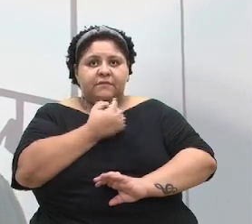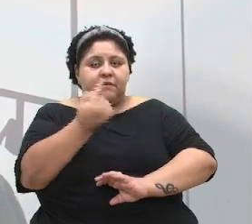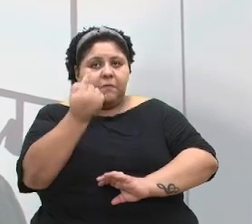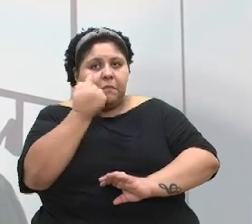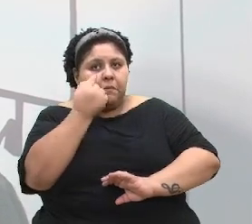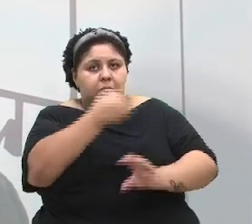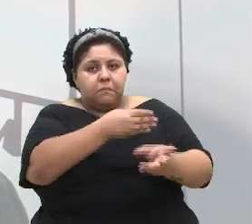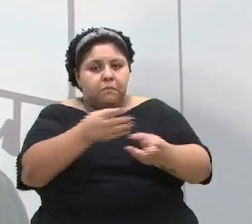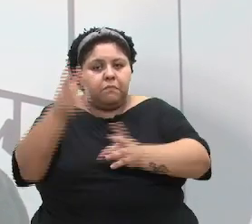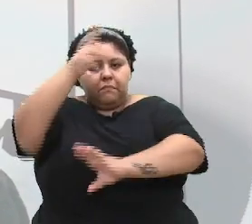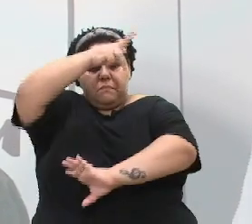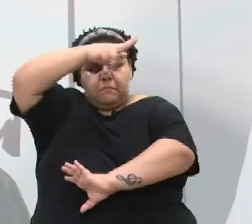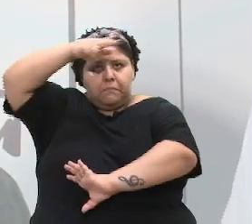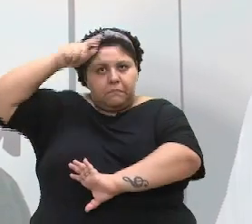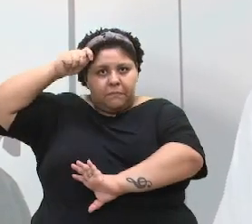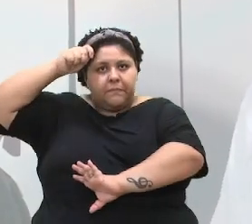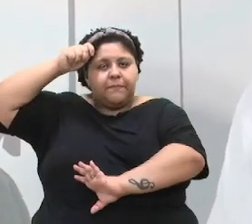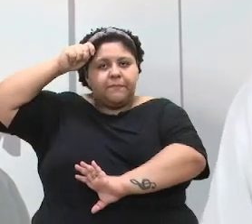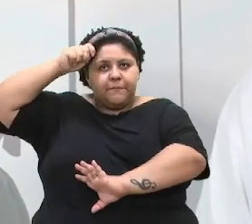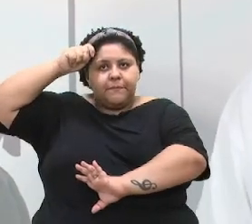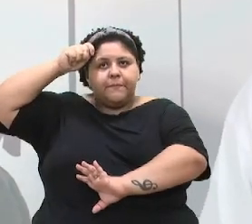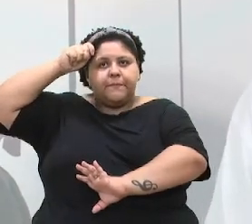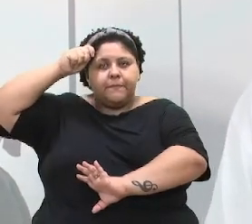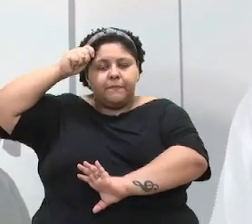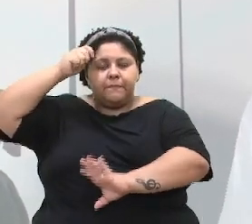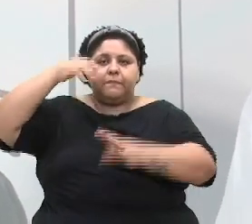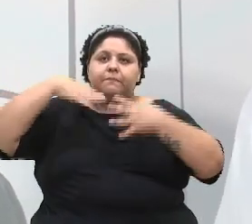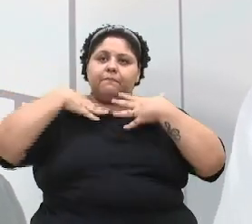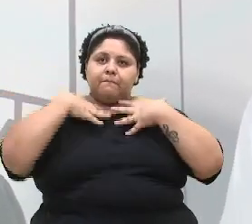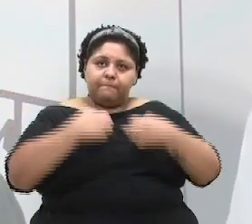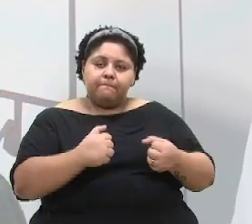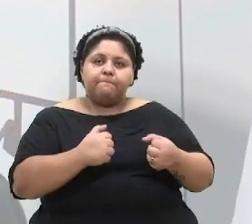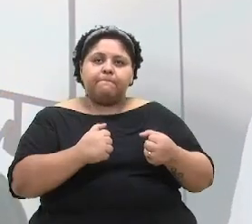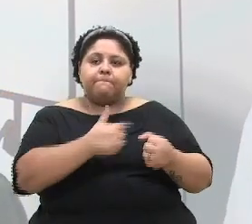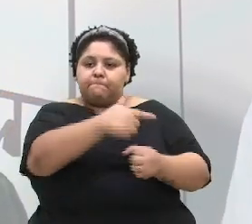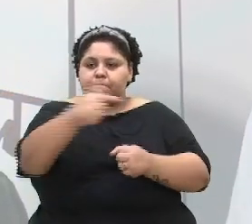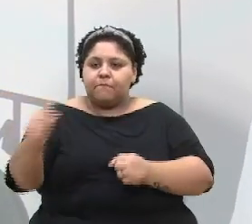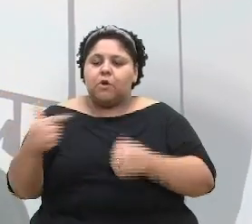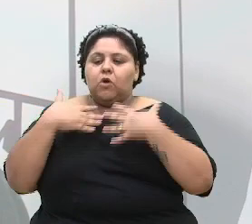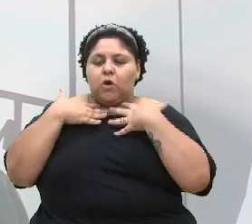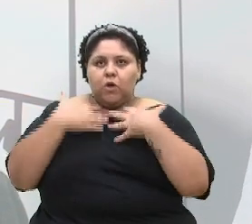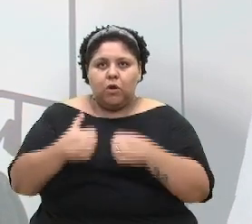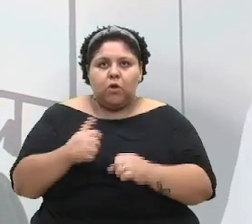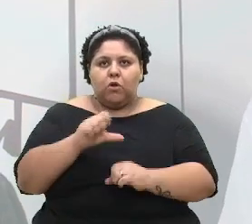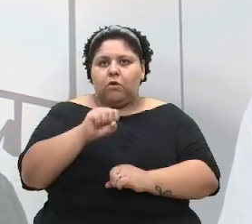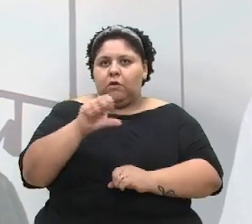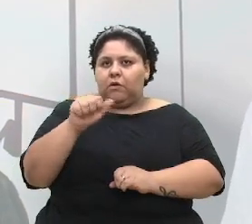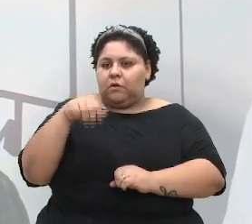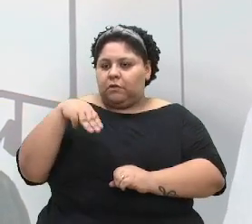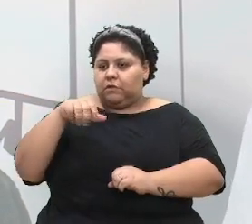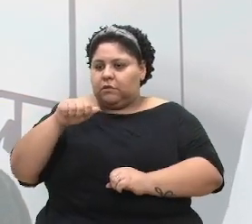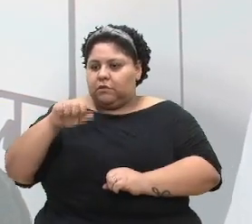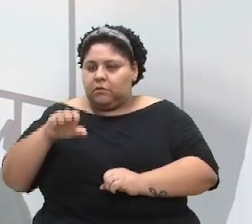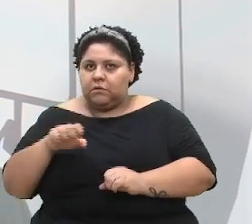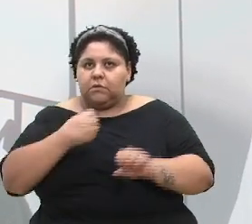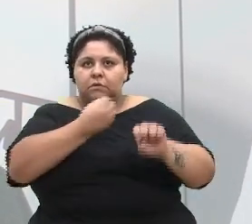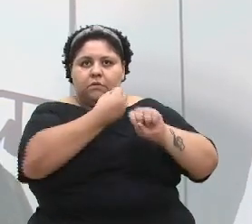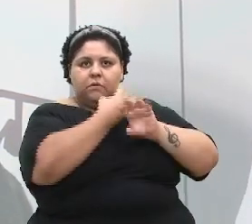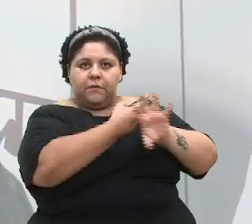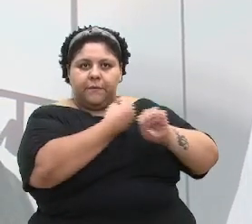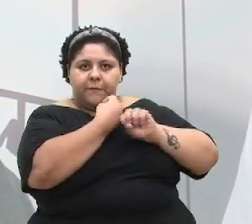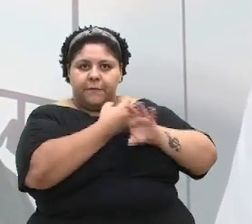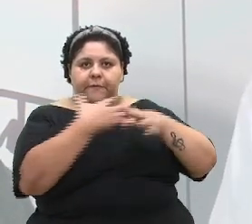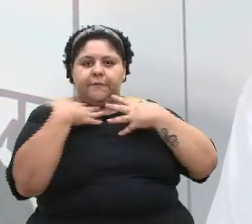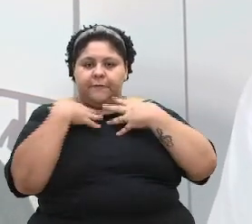senhor prefeito, a secretaria e outras secretarias, SAMAI, SMEL, Secretaria de